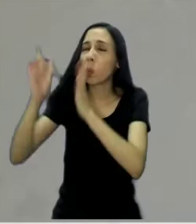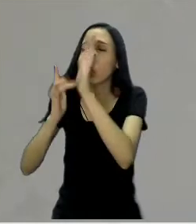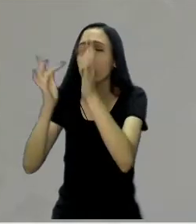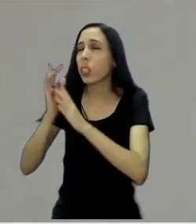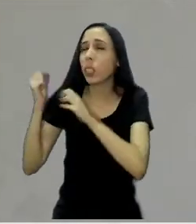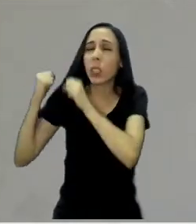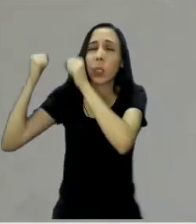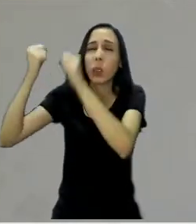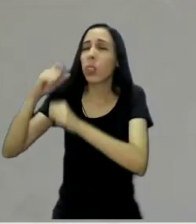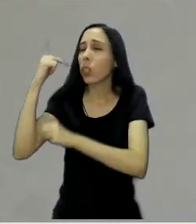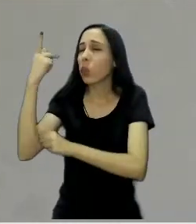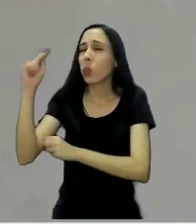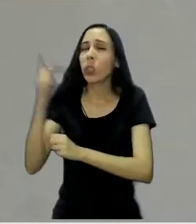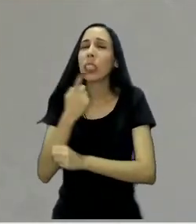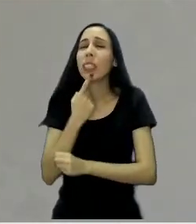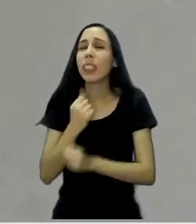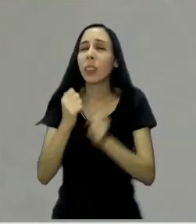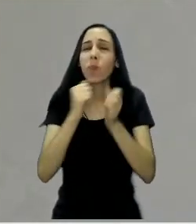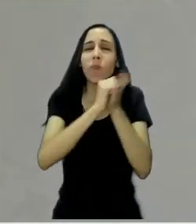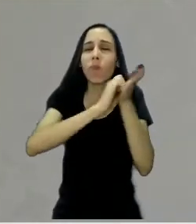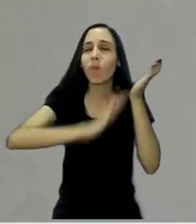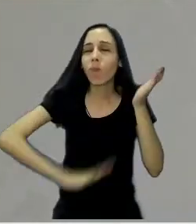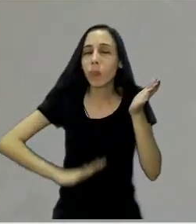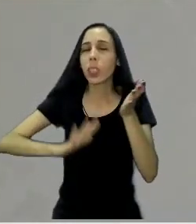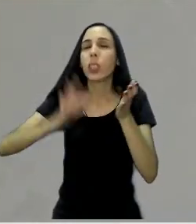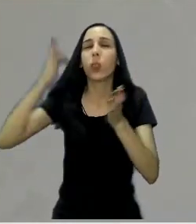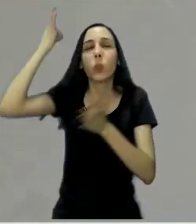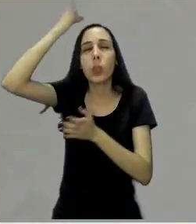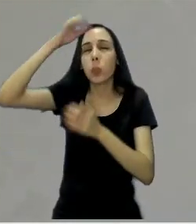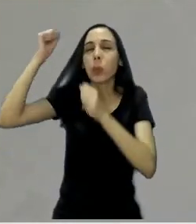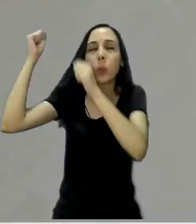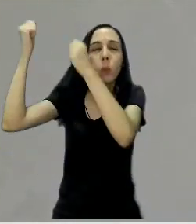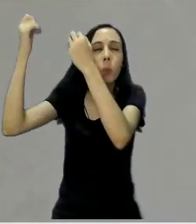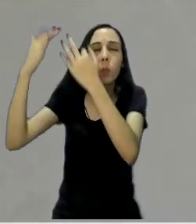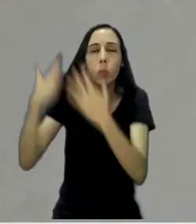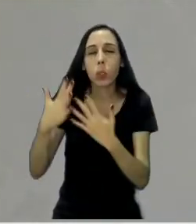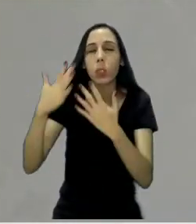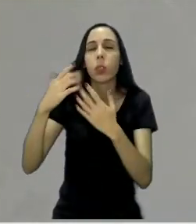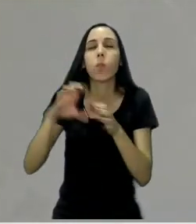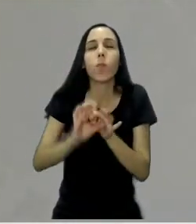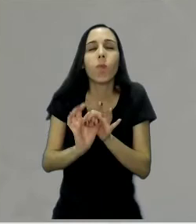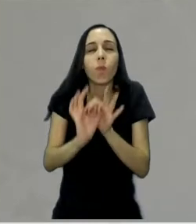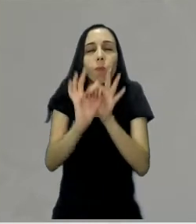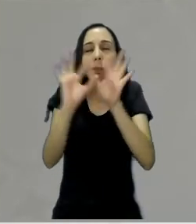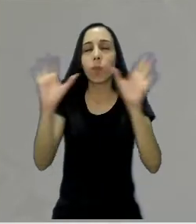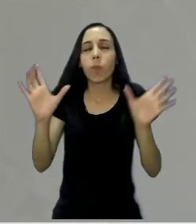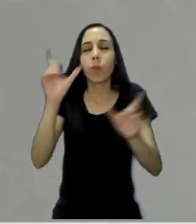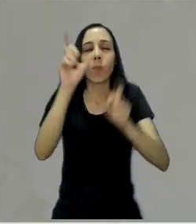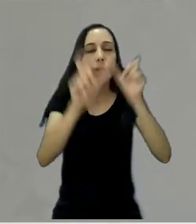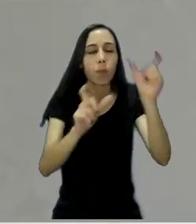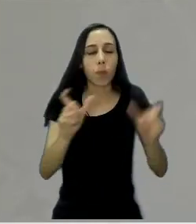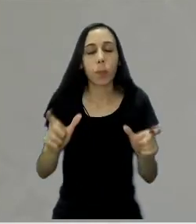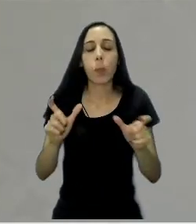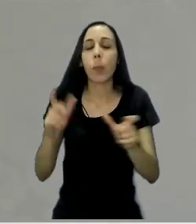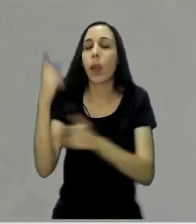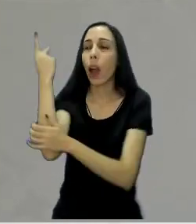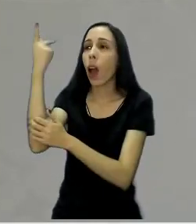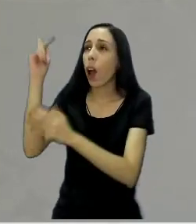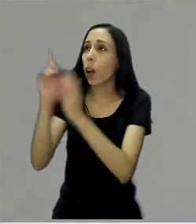Em nome de Jesus, pelo poder do seu sangue, pelo poder do Espírito Santo que age em nós, liberta-nos,